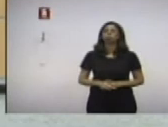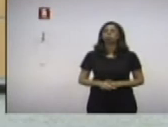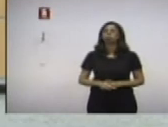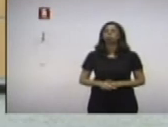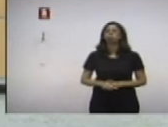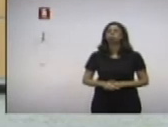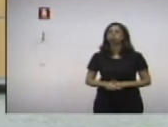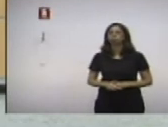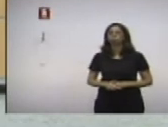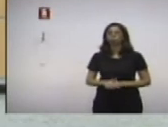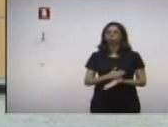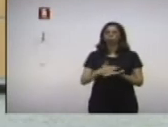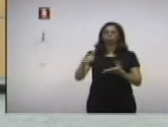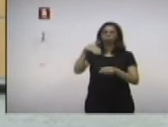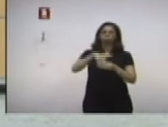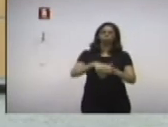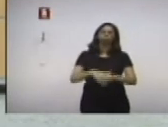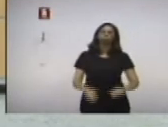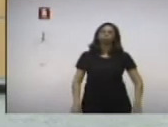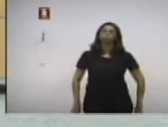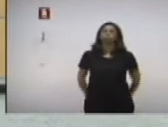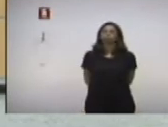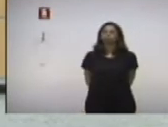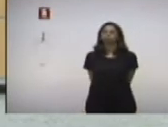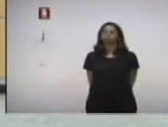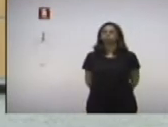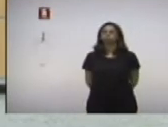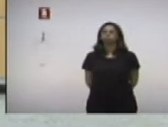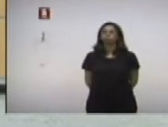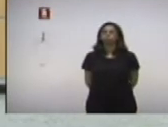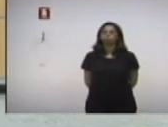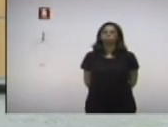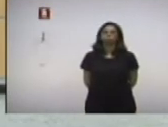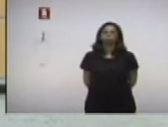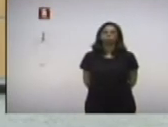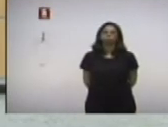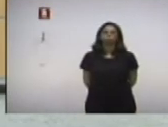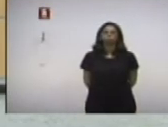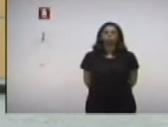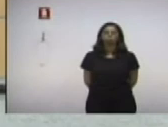Ah é mesmo está em votação E aí